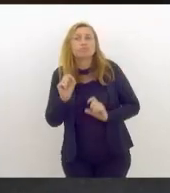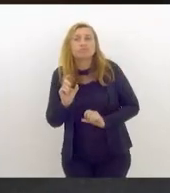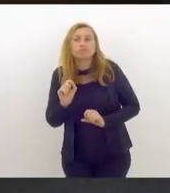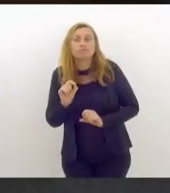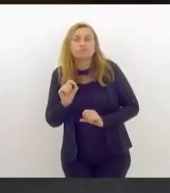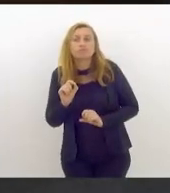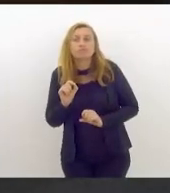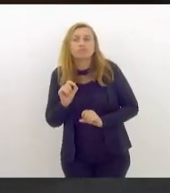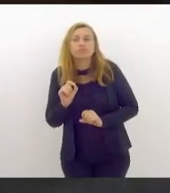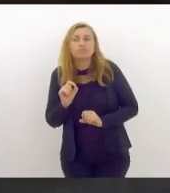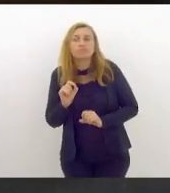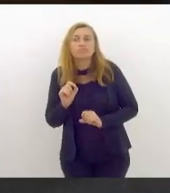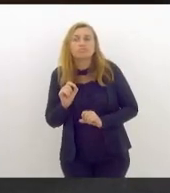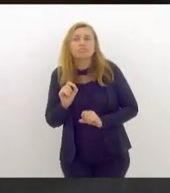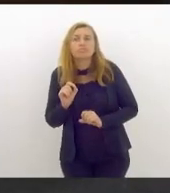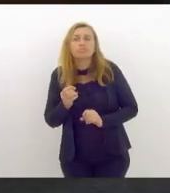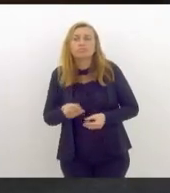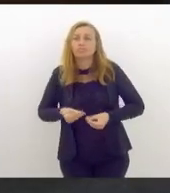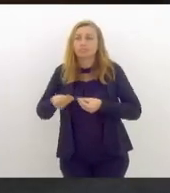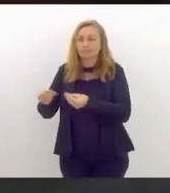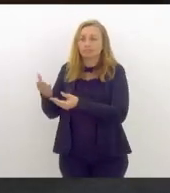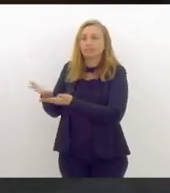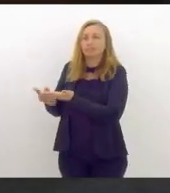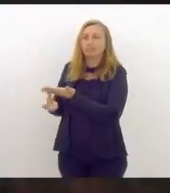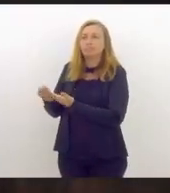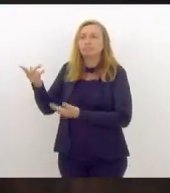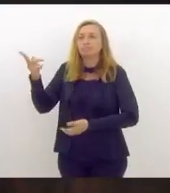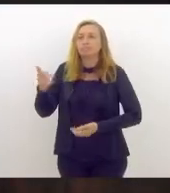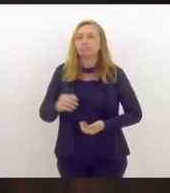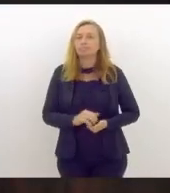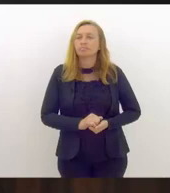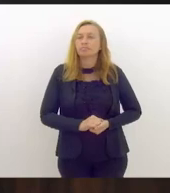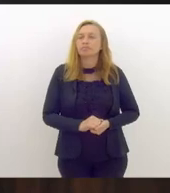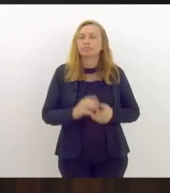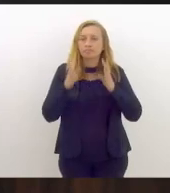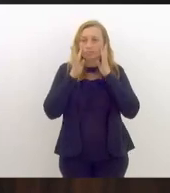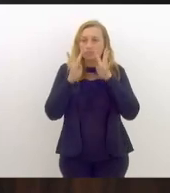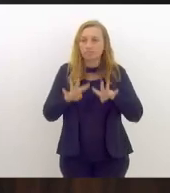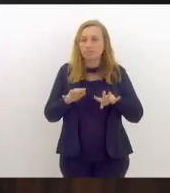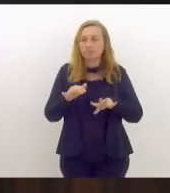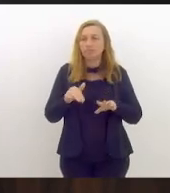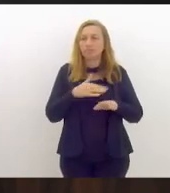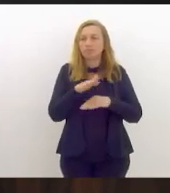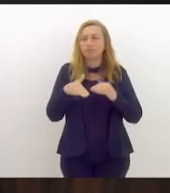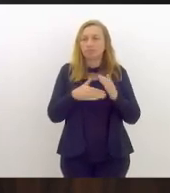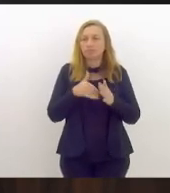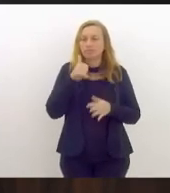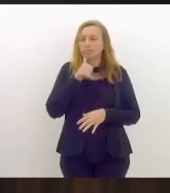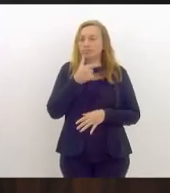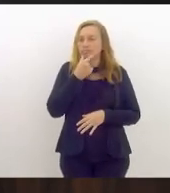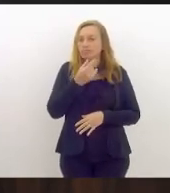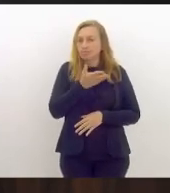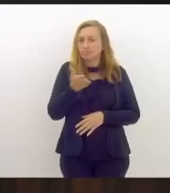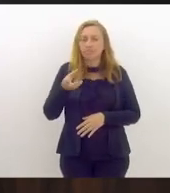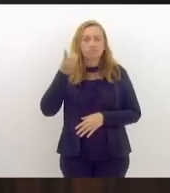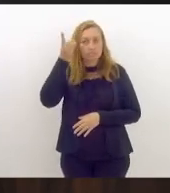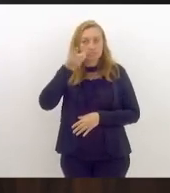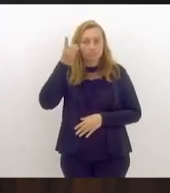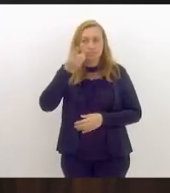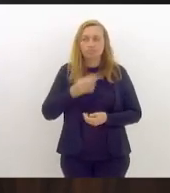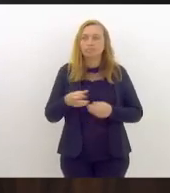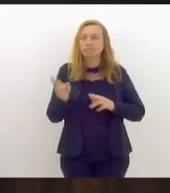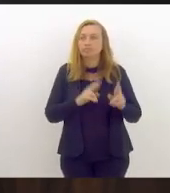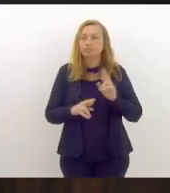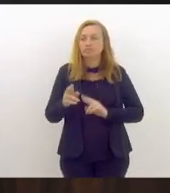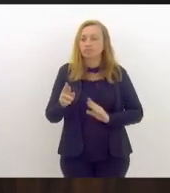Se trata... Traz aqui em mãos, por favor, Pedro. Tá. Eu só, atenção das senhoras e senhores parlamentares, em relação